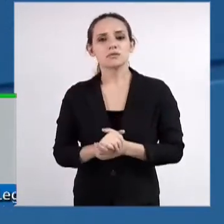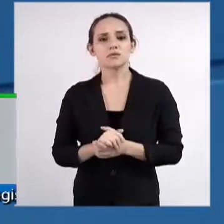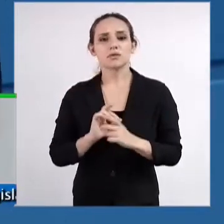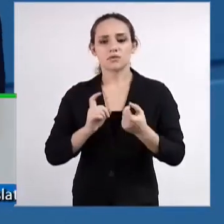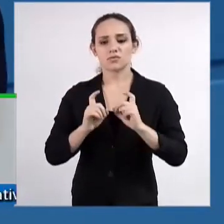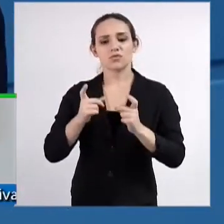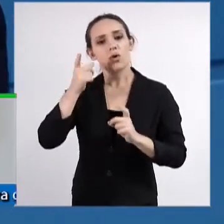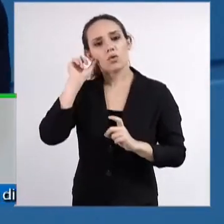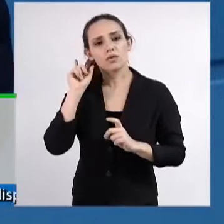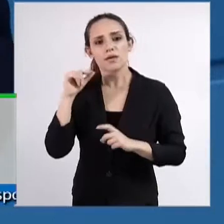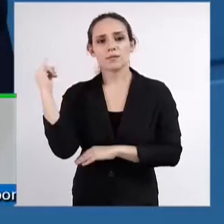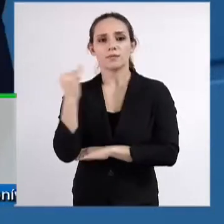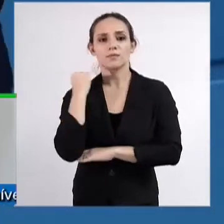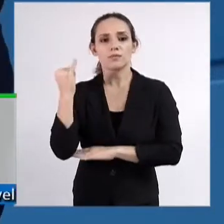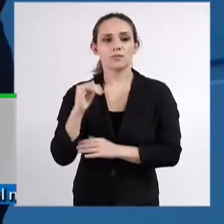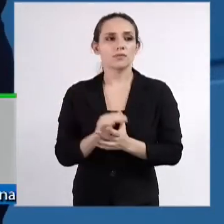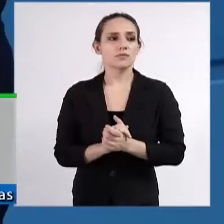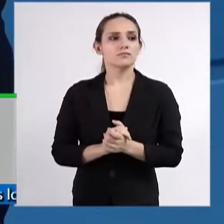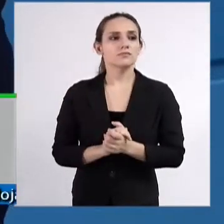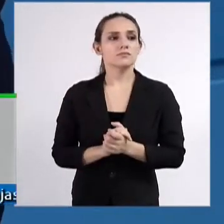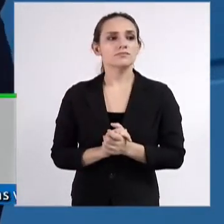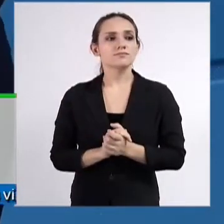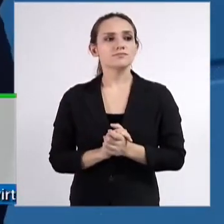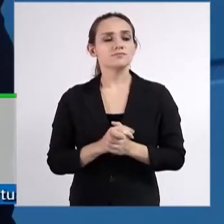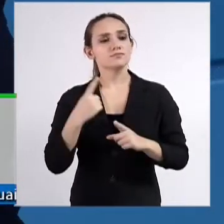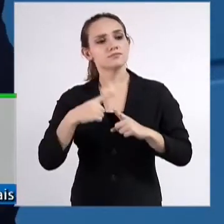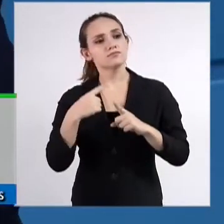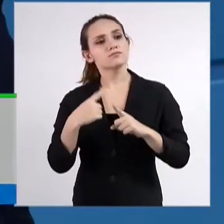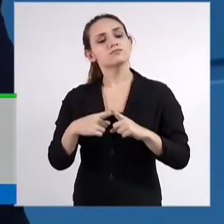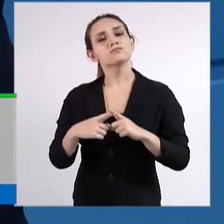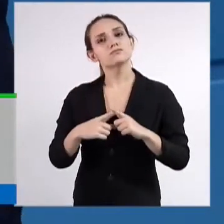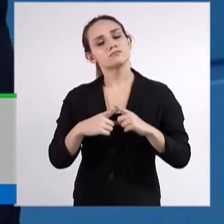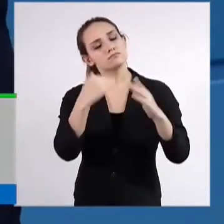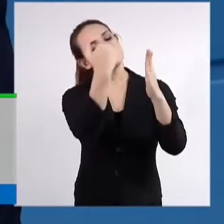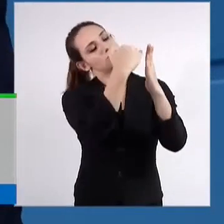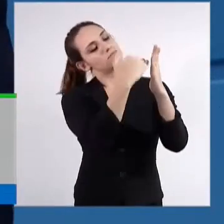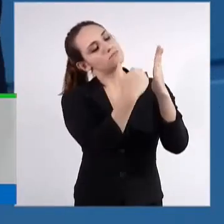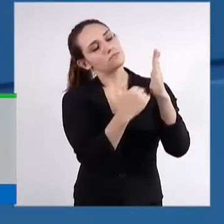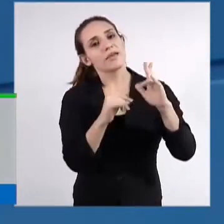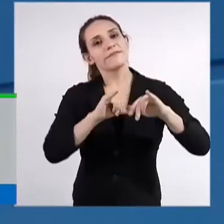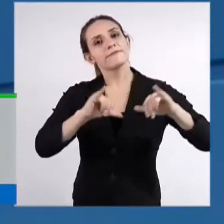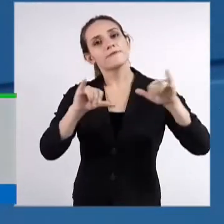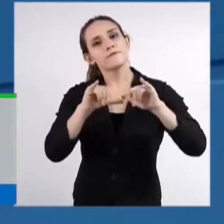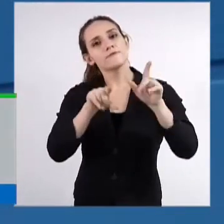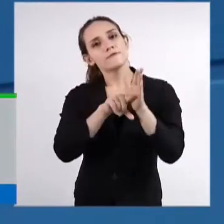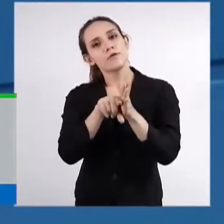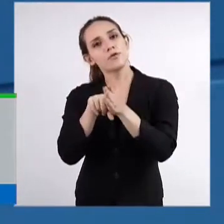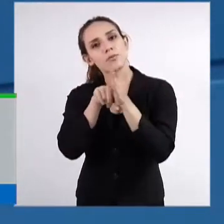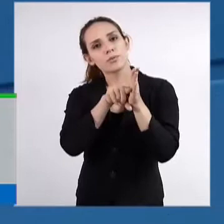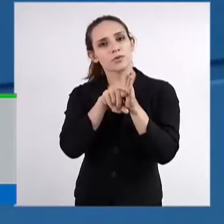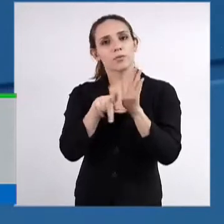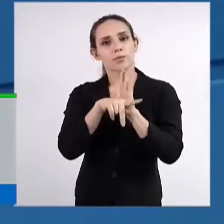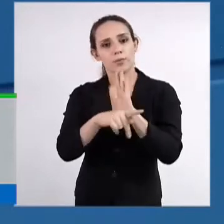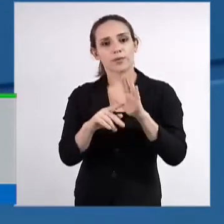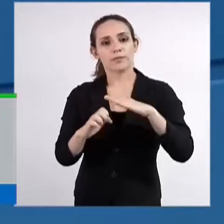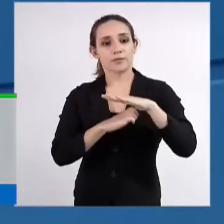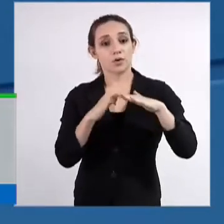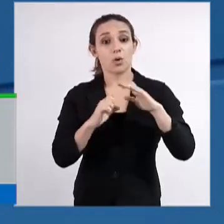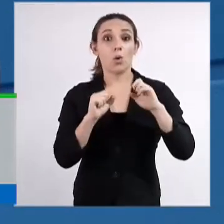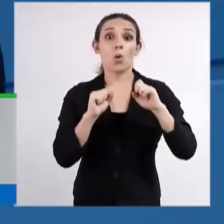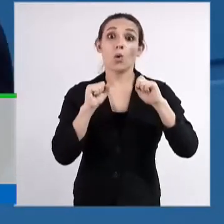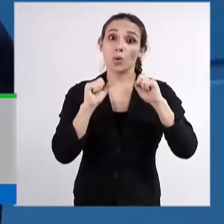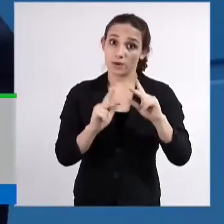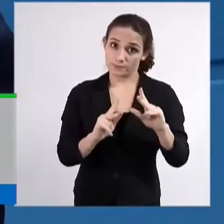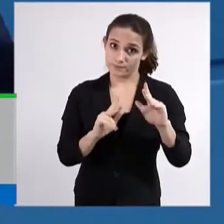teve a importância de poder catalogar dados e informações encaminhados pela própria empresa. E aí,